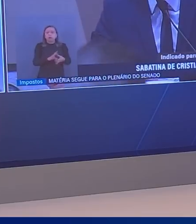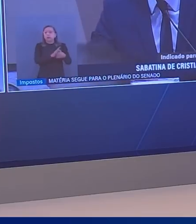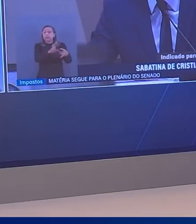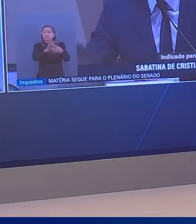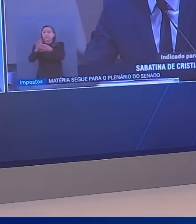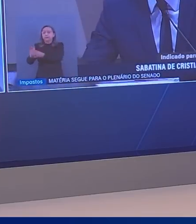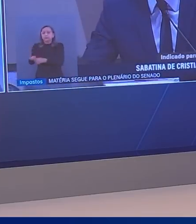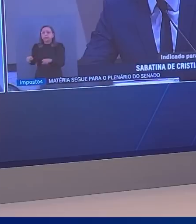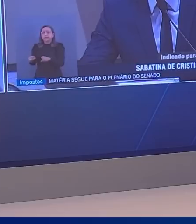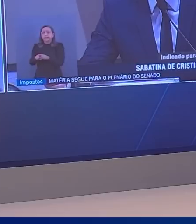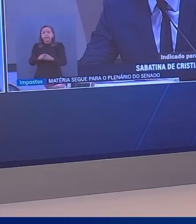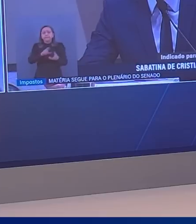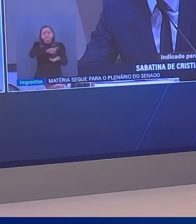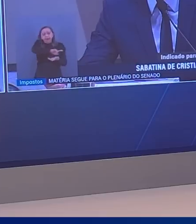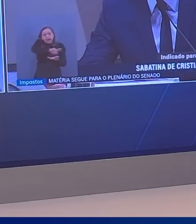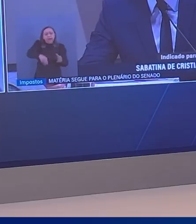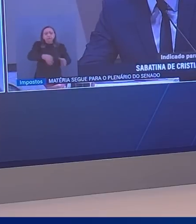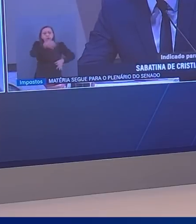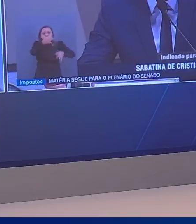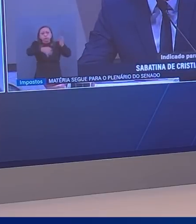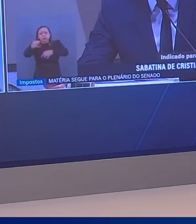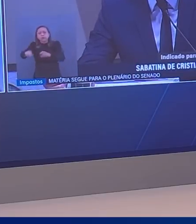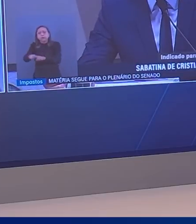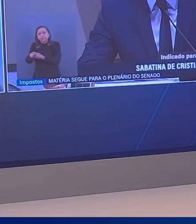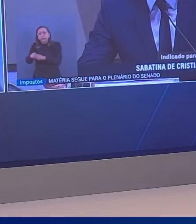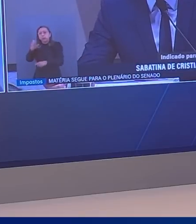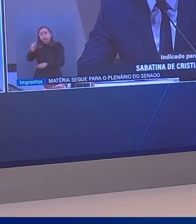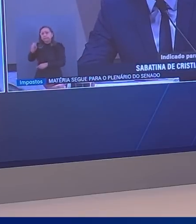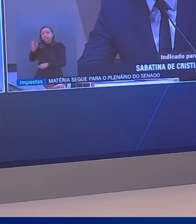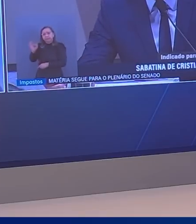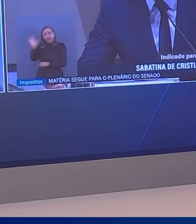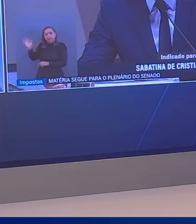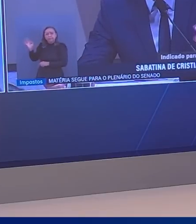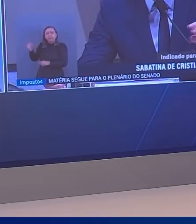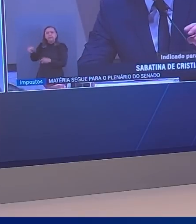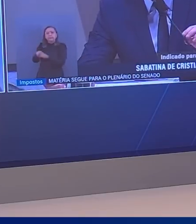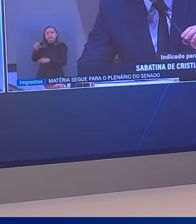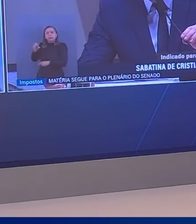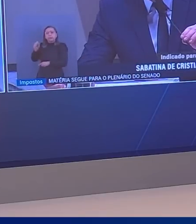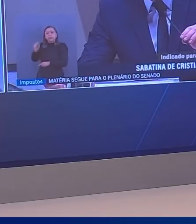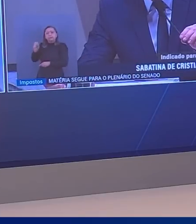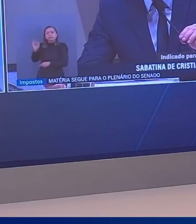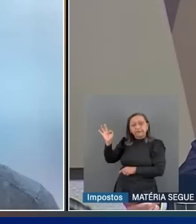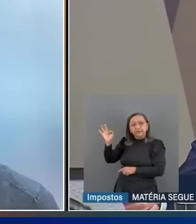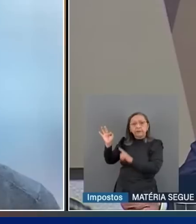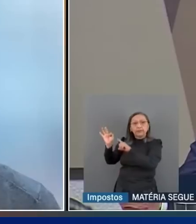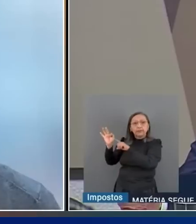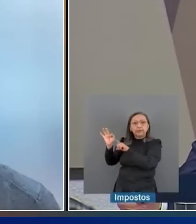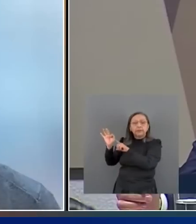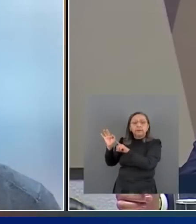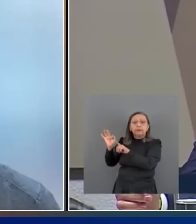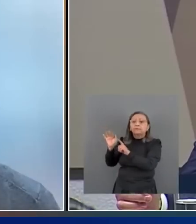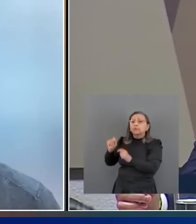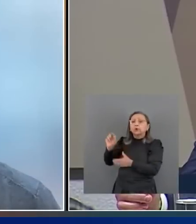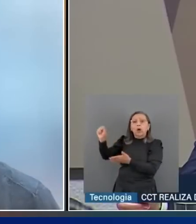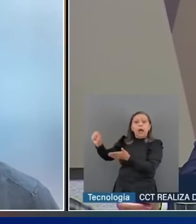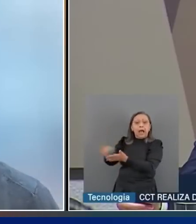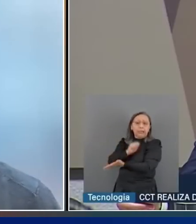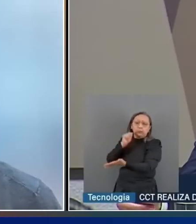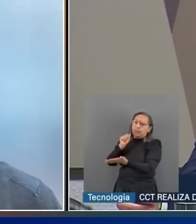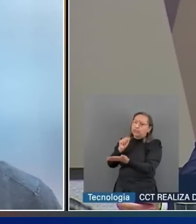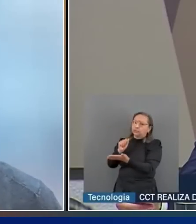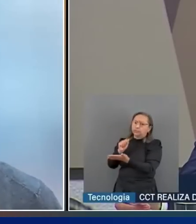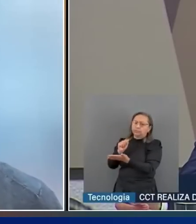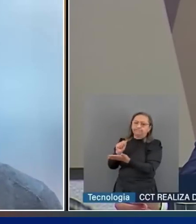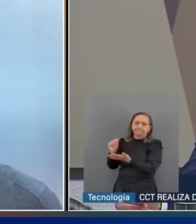consequência nefasta para a vida das pessoas, não importa. Você pode usar a técnica de um lado para o outro. E aí a gente viu muito no final de semana